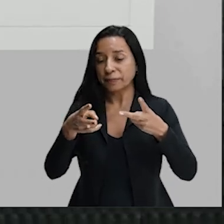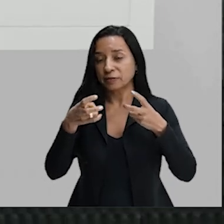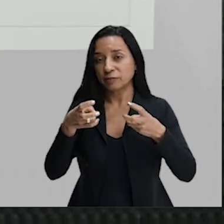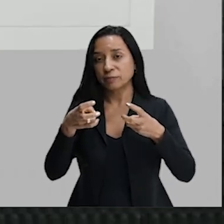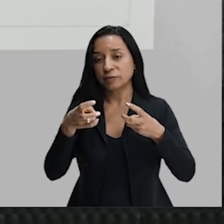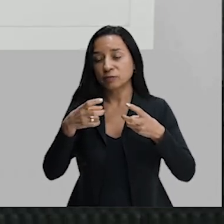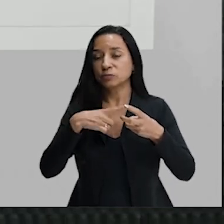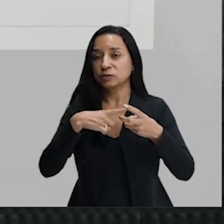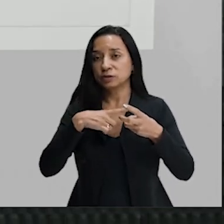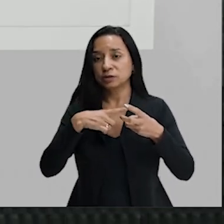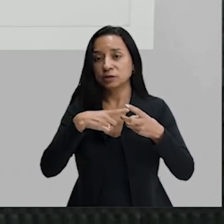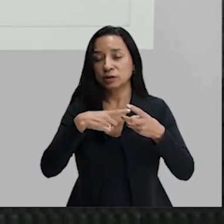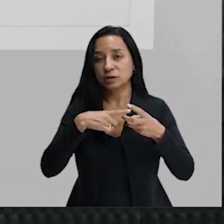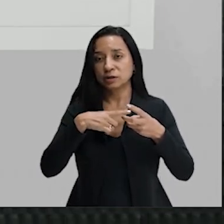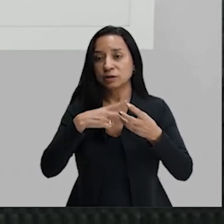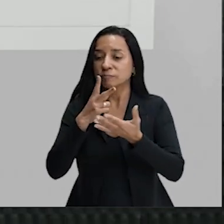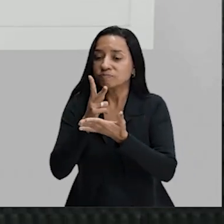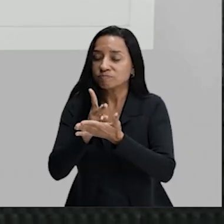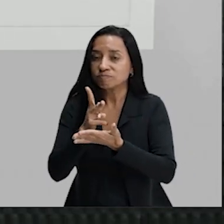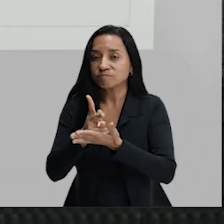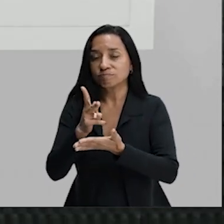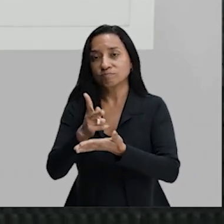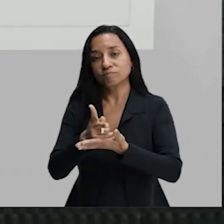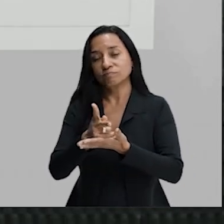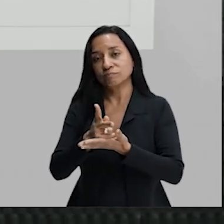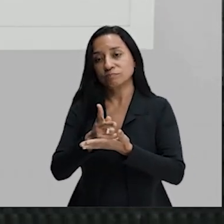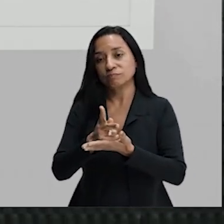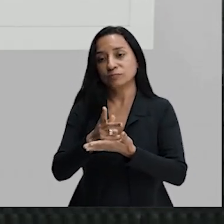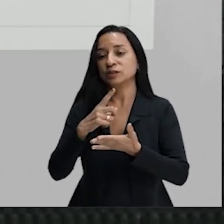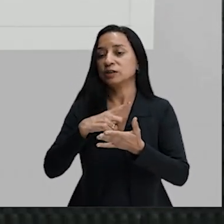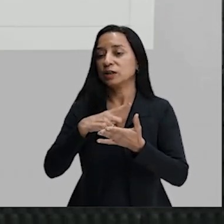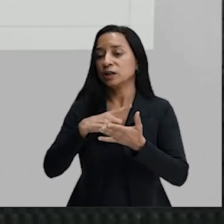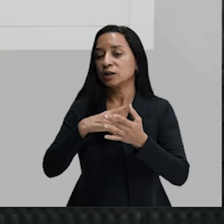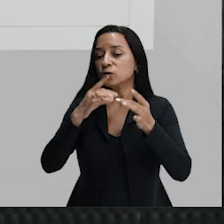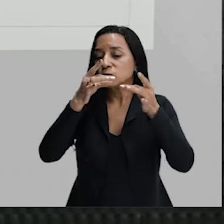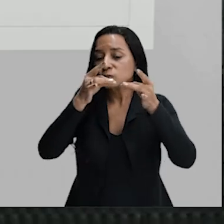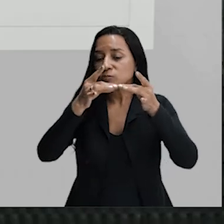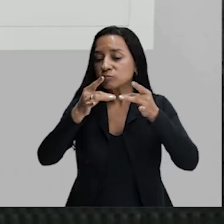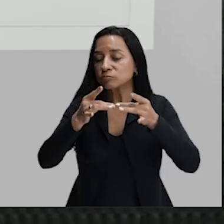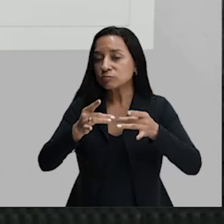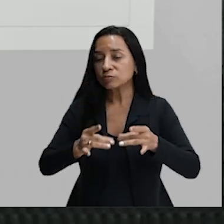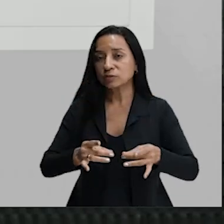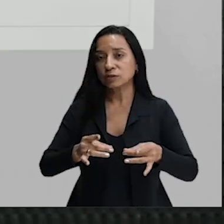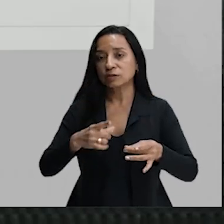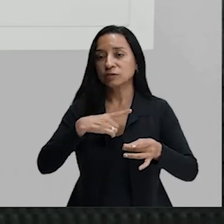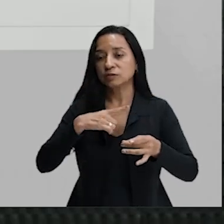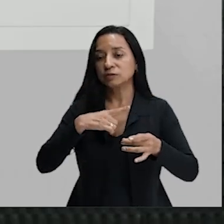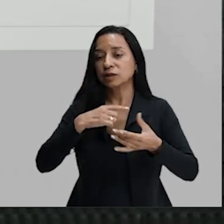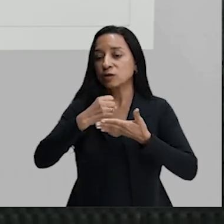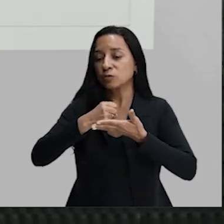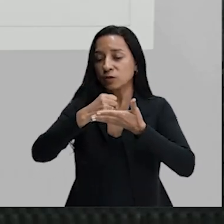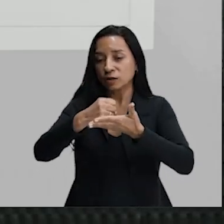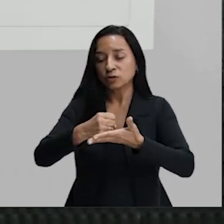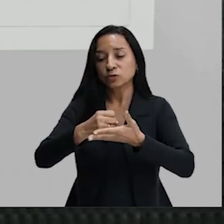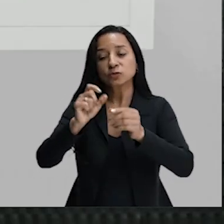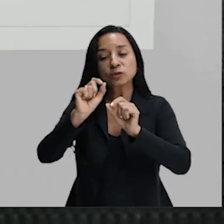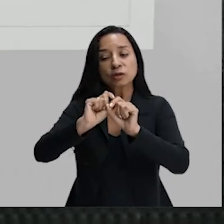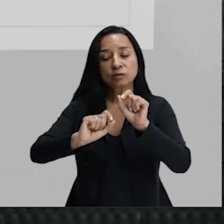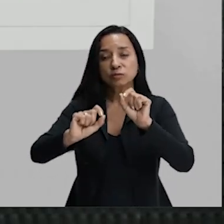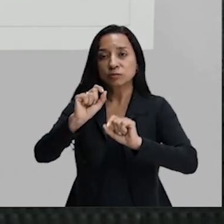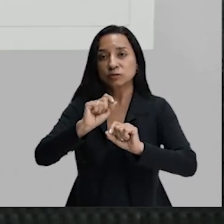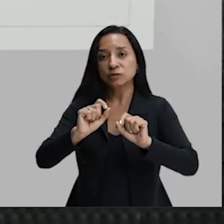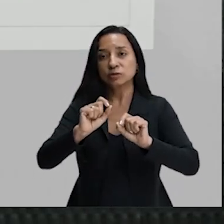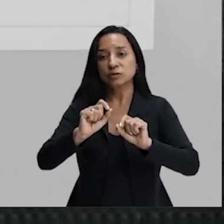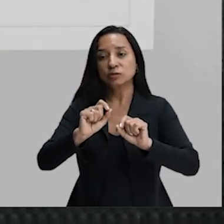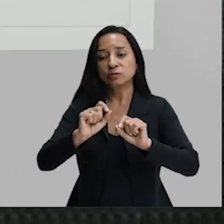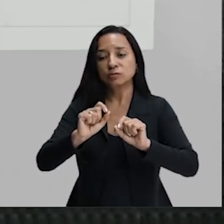tenho constantes, em que eu tenho descrições, em que eu tenho apoio àquilo que eu